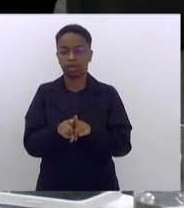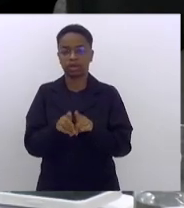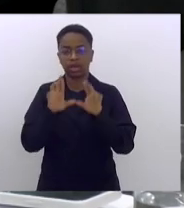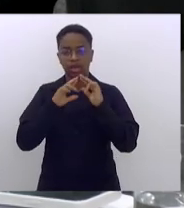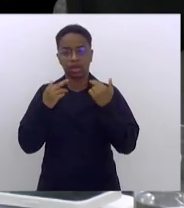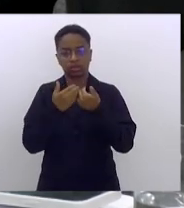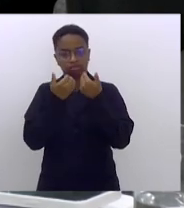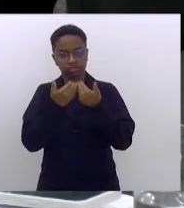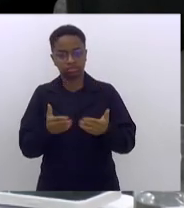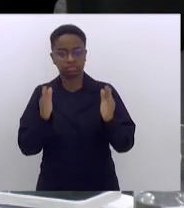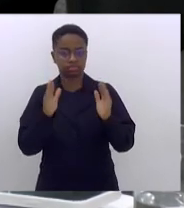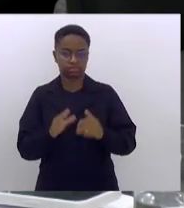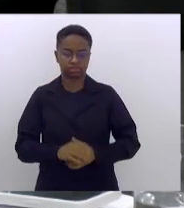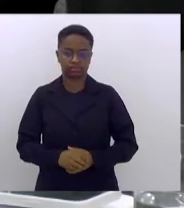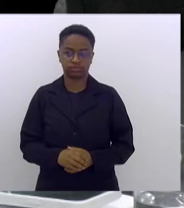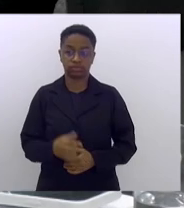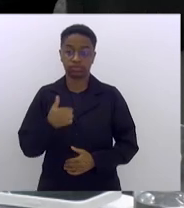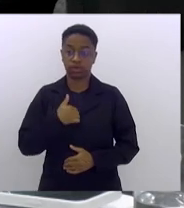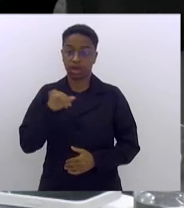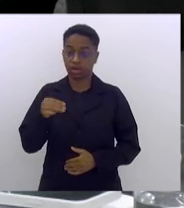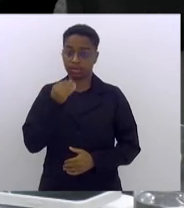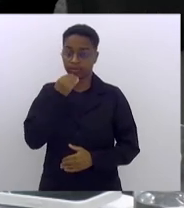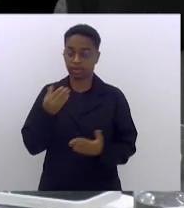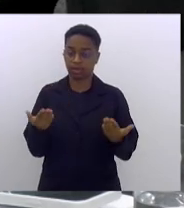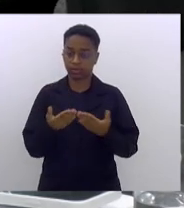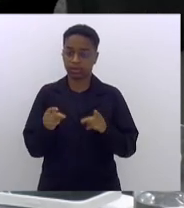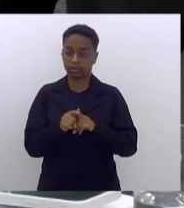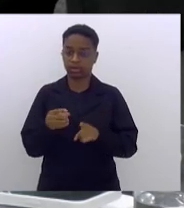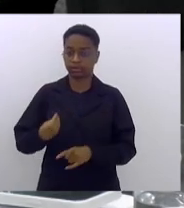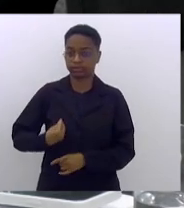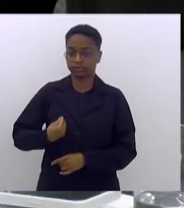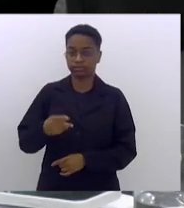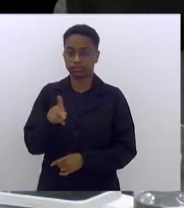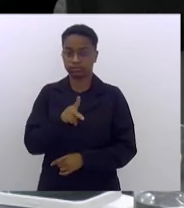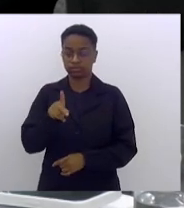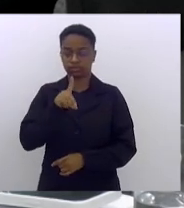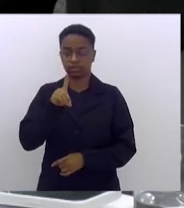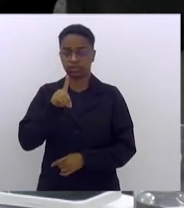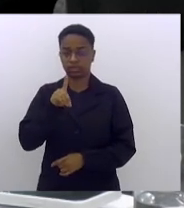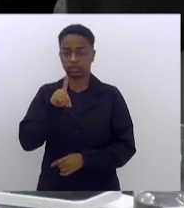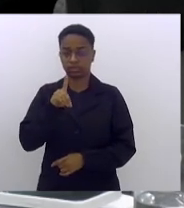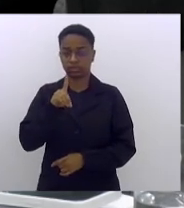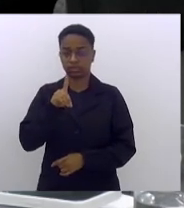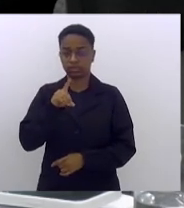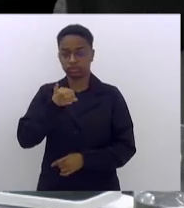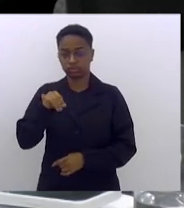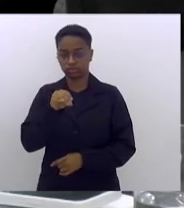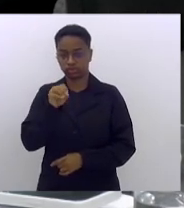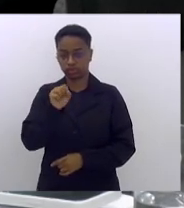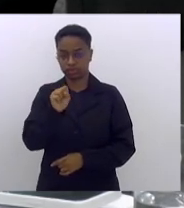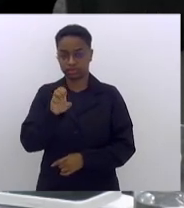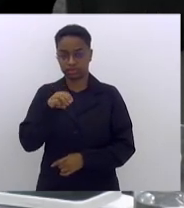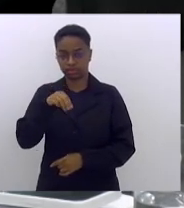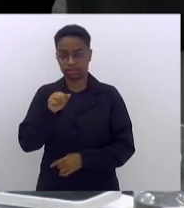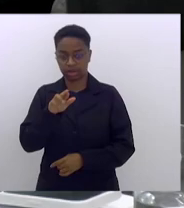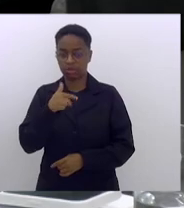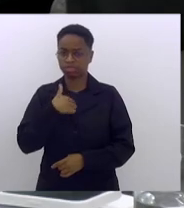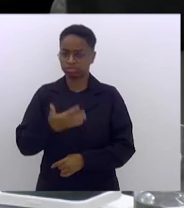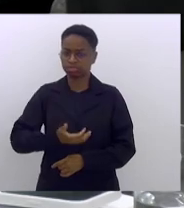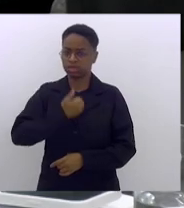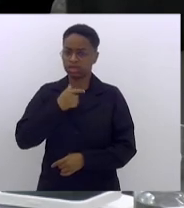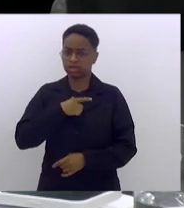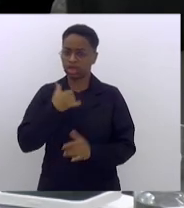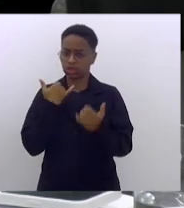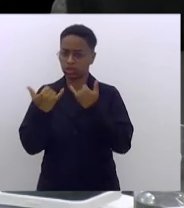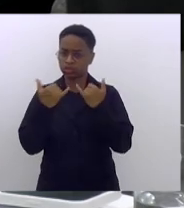acho que é apropriado. Aproveitar esse intervalo e a presença do deputado Josemar, muito me surpreendeu uma notícia veiculada hoje